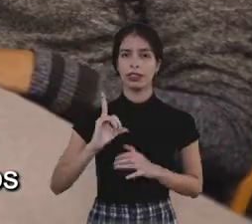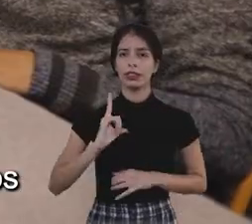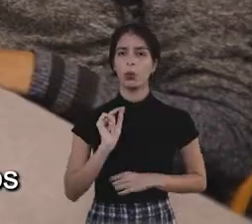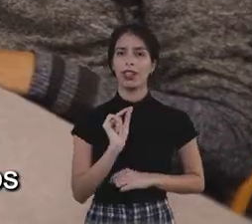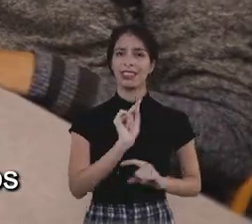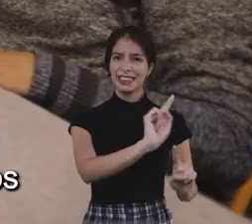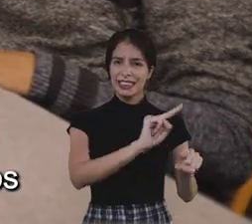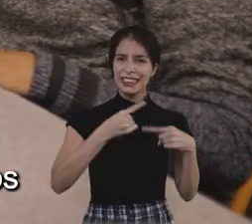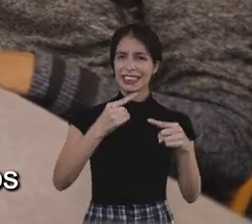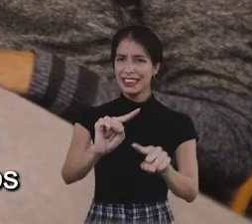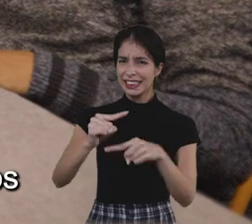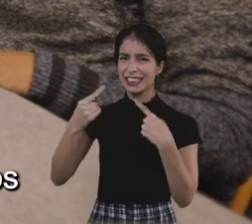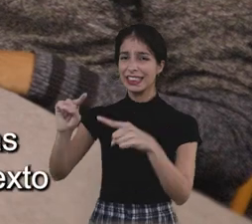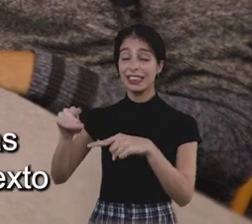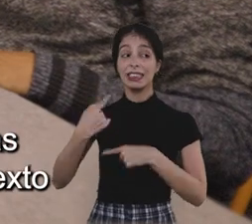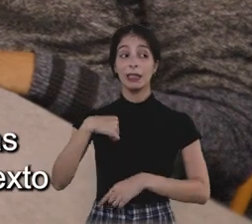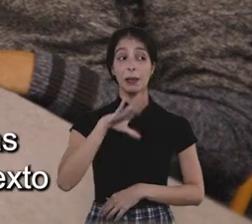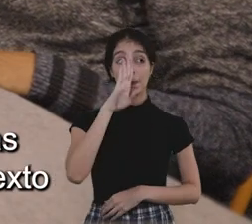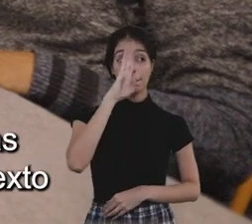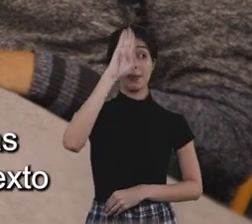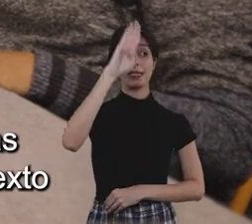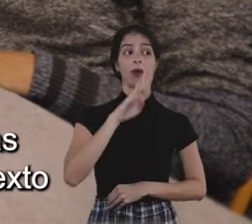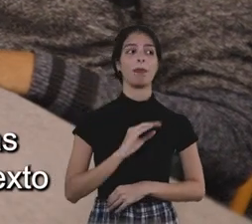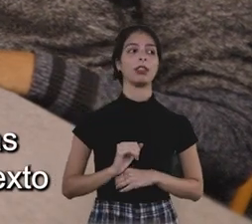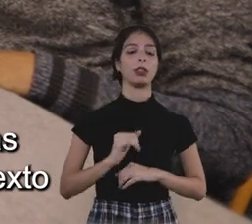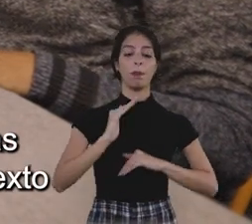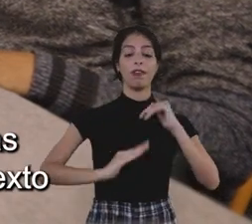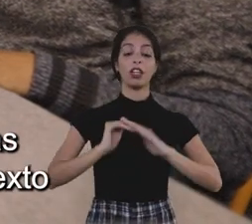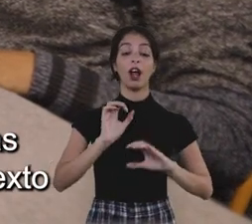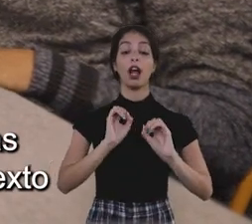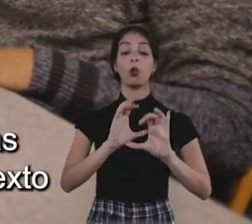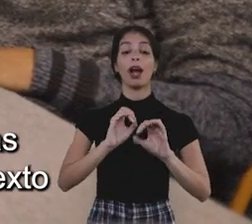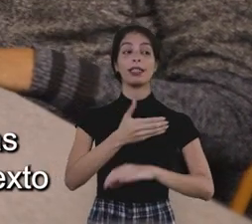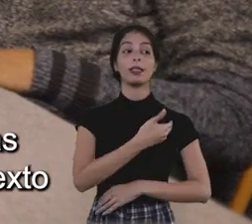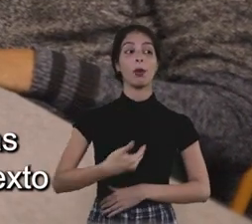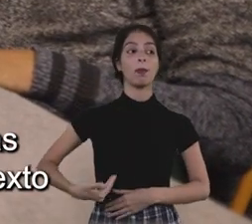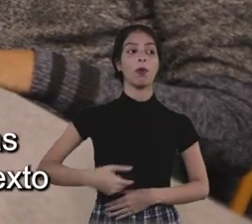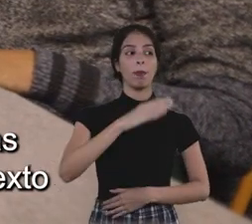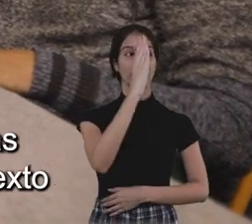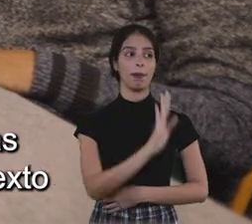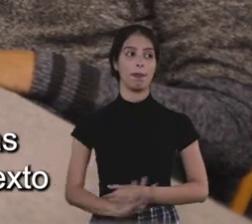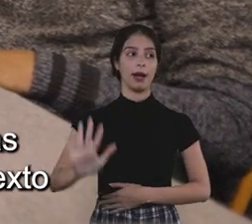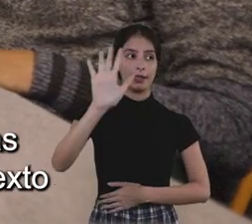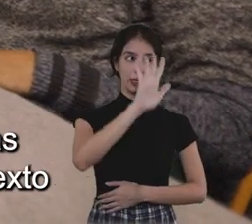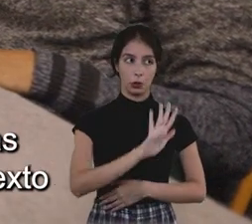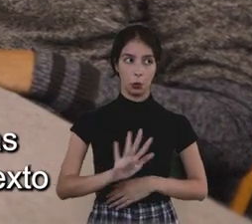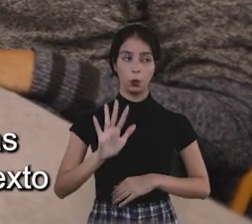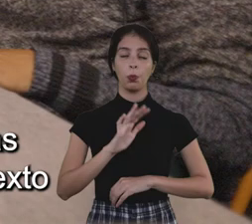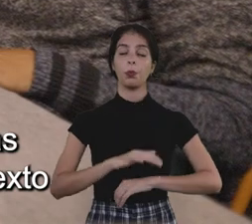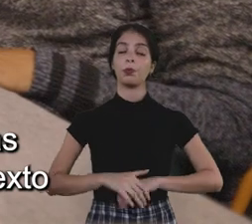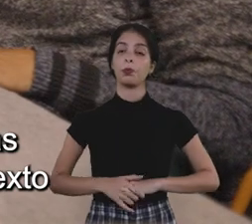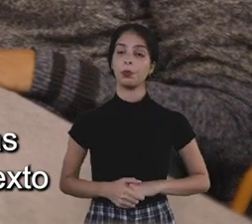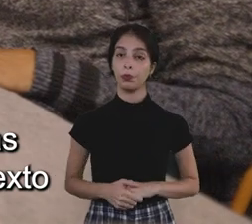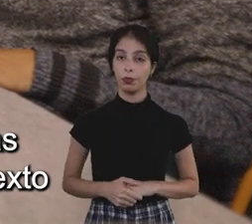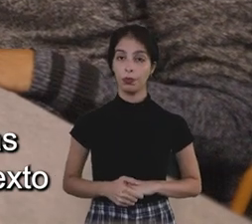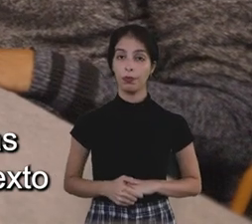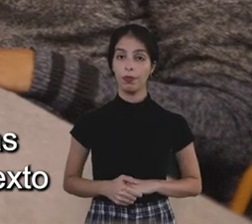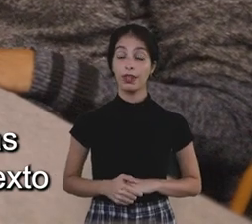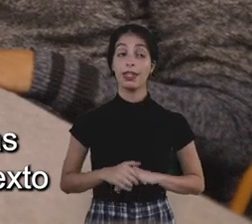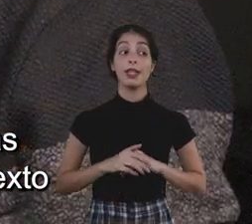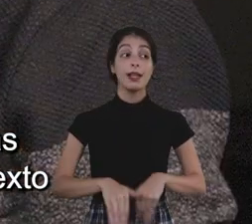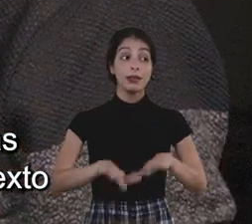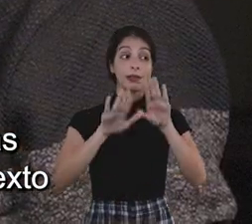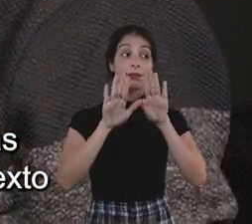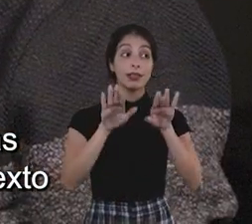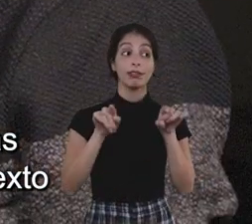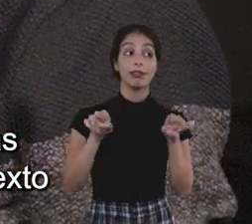contexto de muita deterioração pros profissionais da educação pública no Brasil mas para além disso a gente também tem